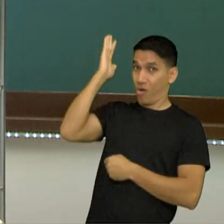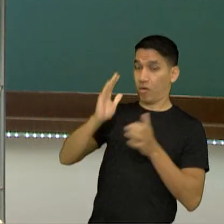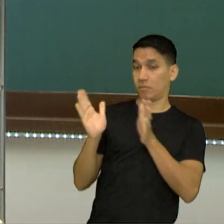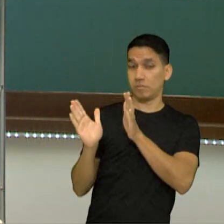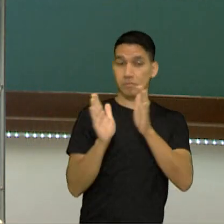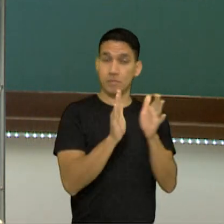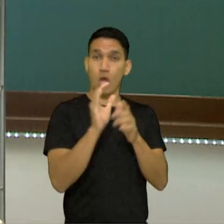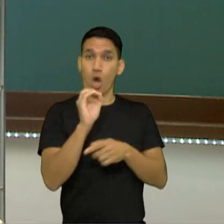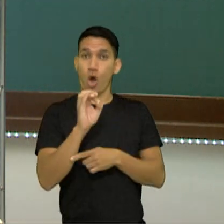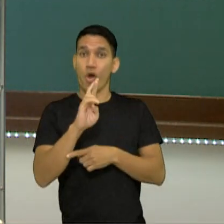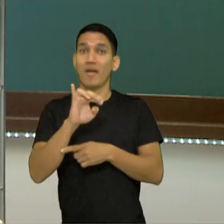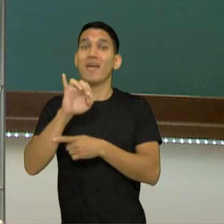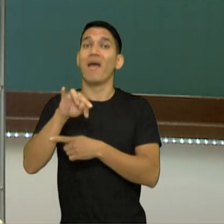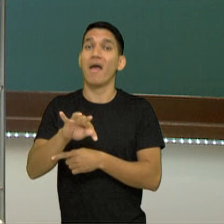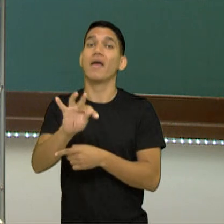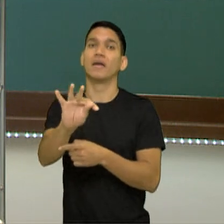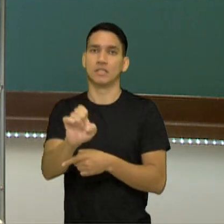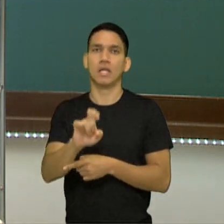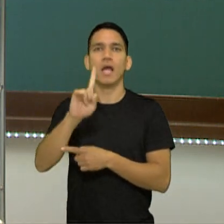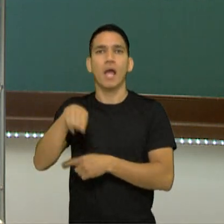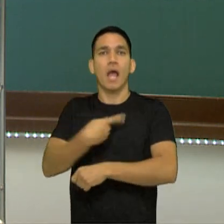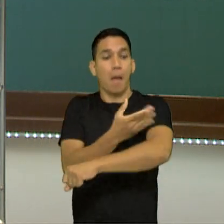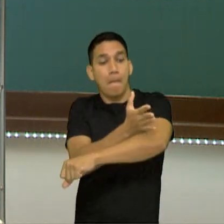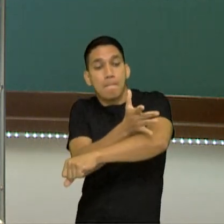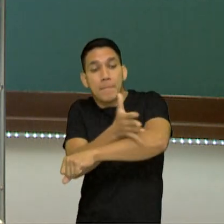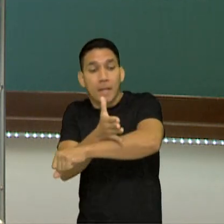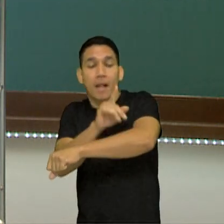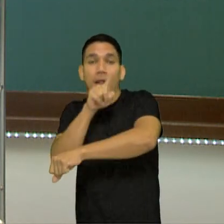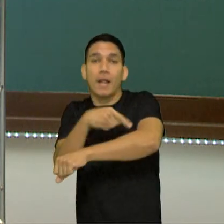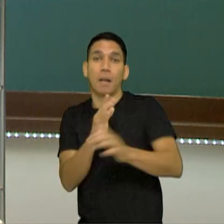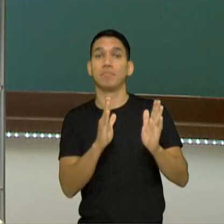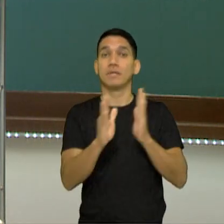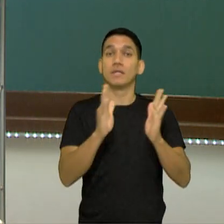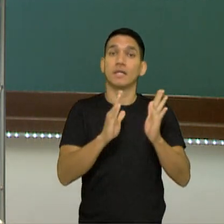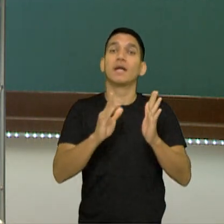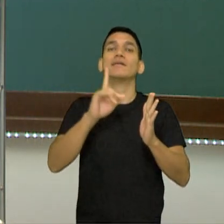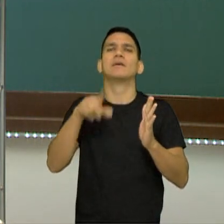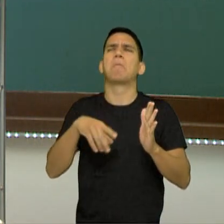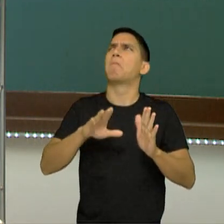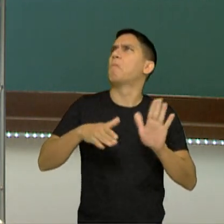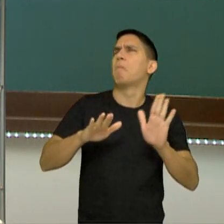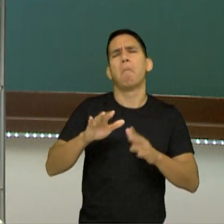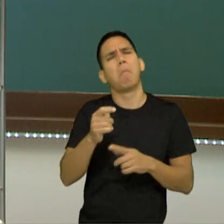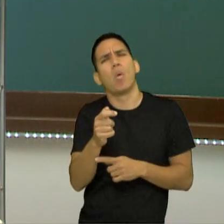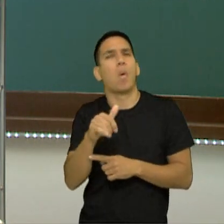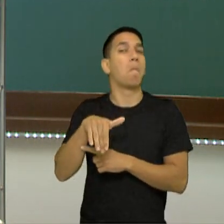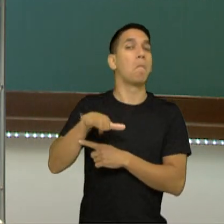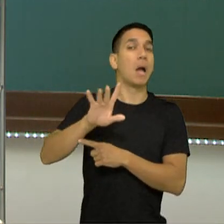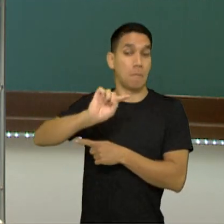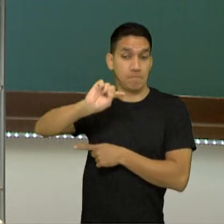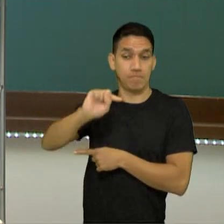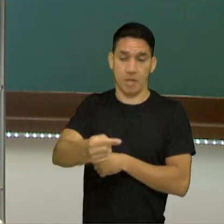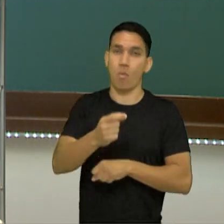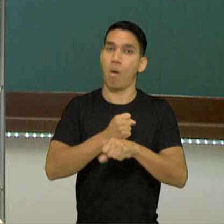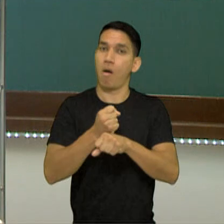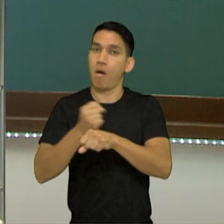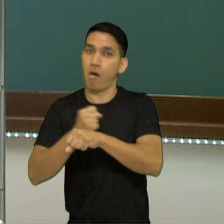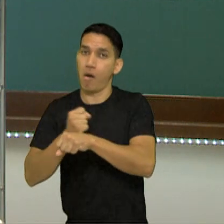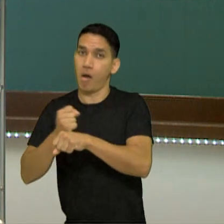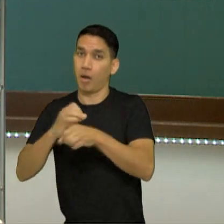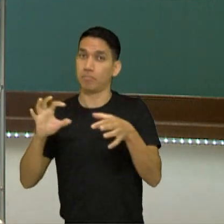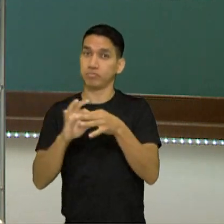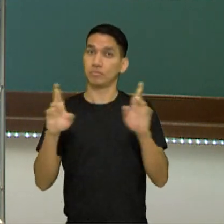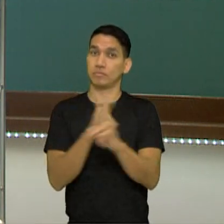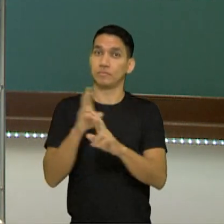esse período, então, vai ser chamado de Idade Média. Esses 1.000 anos, né? Pouco mais de 1.000 anos, vai corresponder, então, à